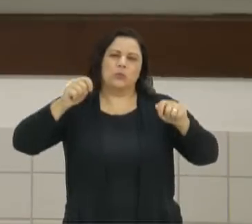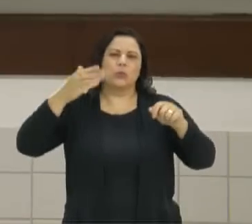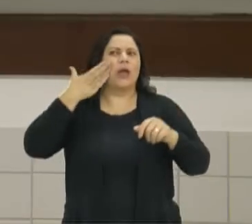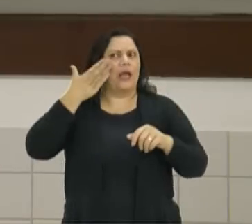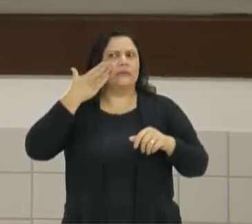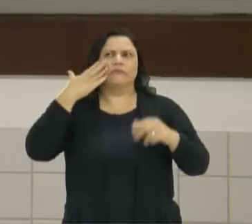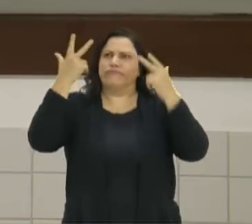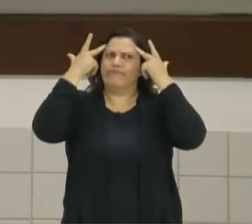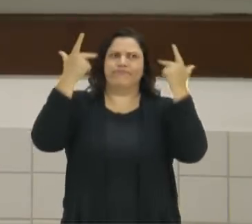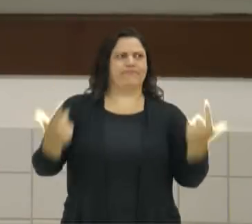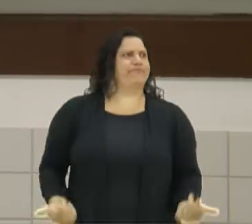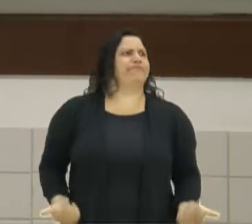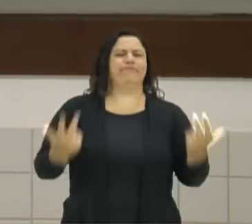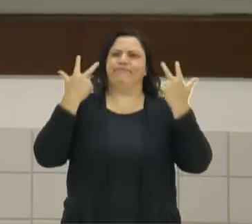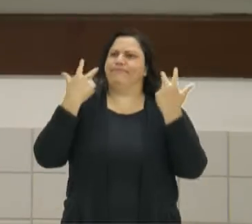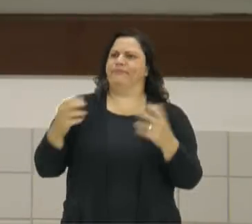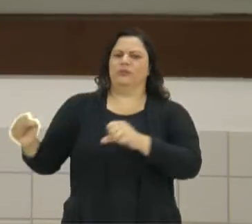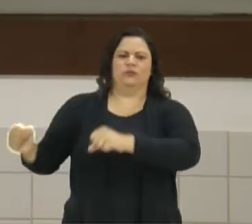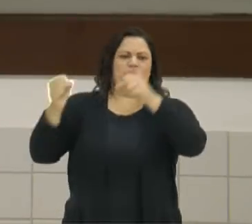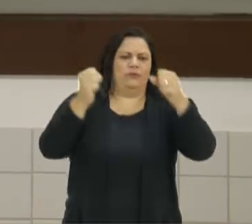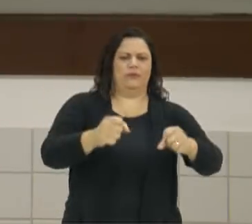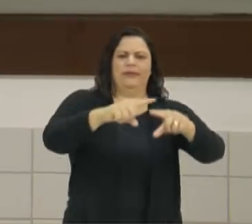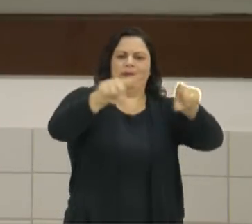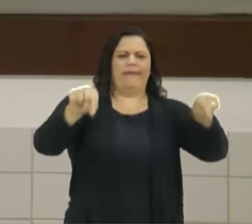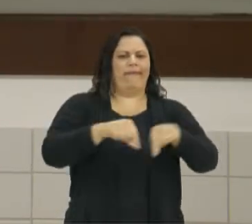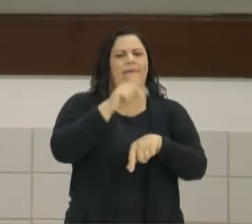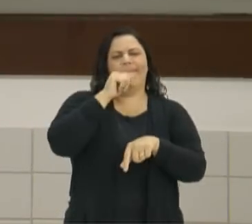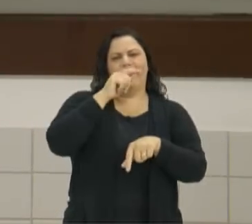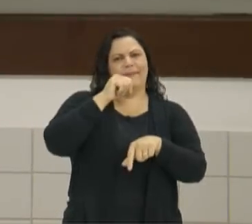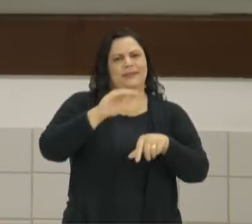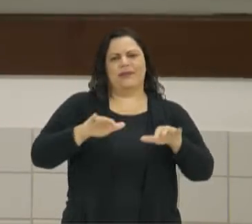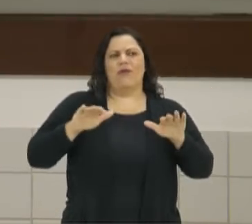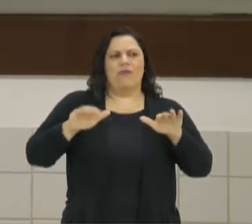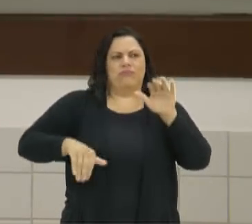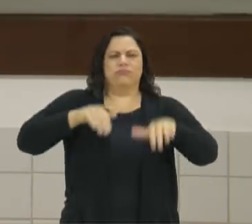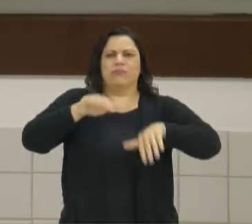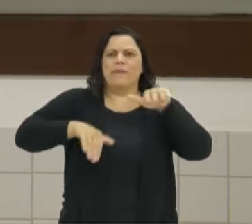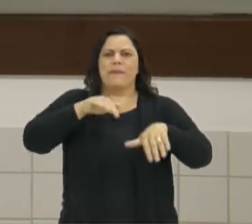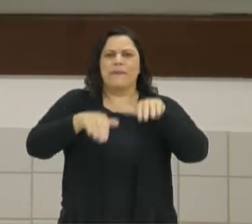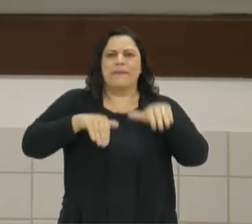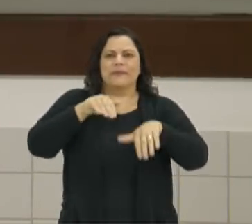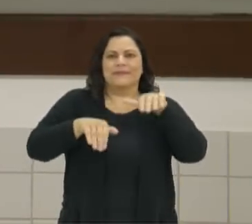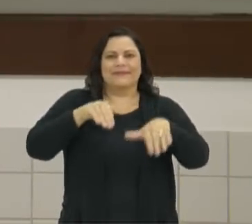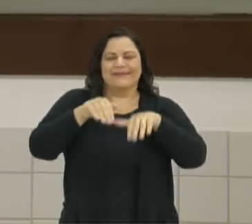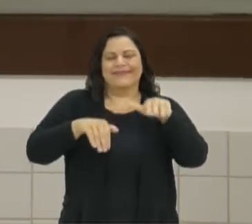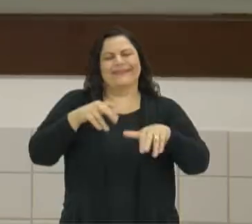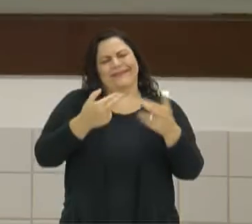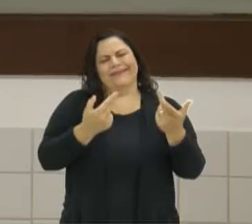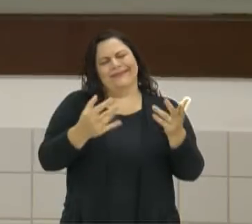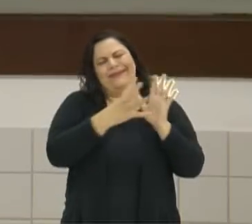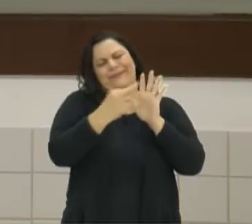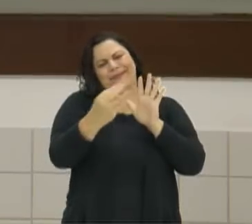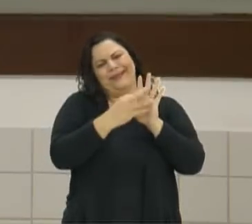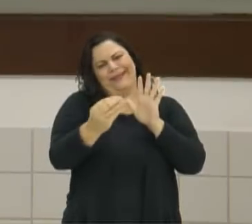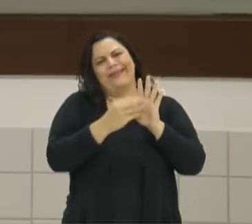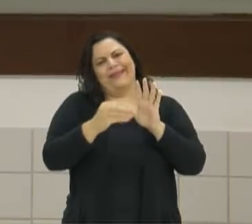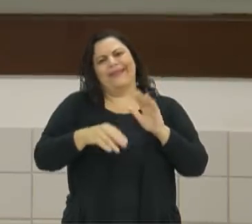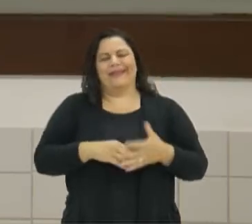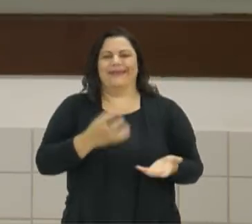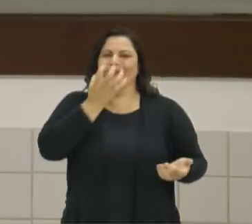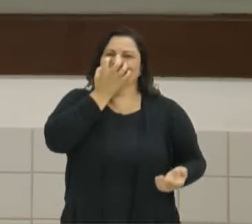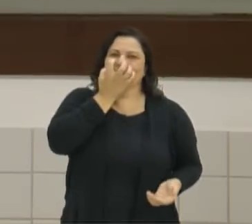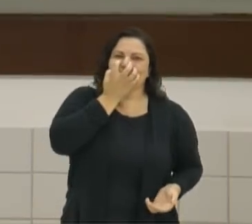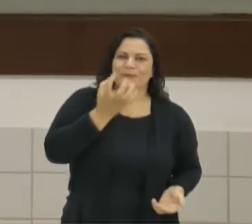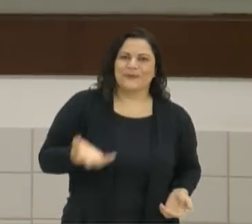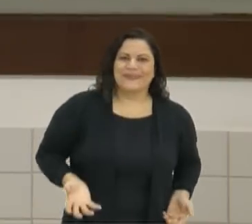nadar naturalmente. Se você colocar ele na piscina, ele vai sair nadando assim, com as patinhas aqui, então você vai imitando um cachorrinho dentro da piscina,